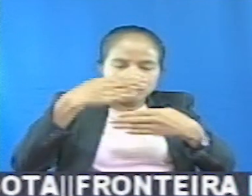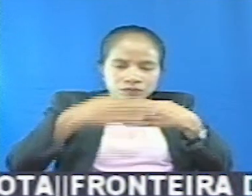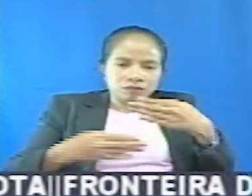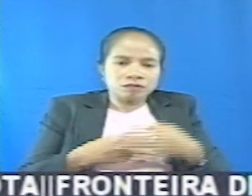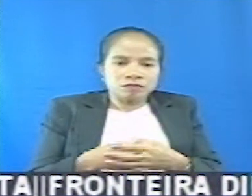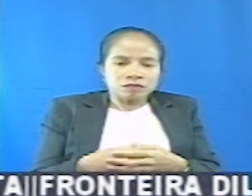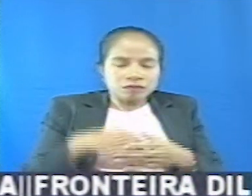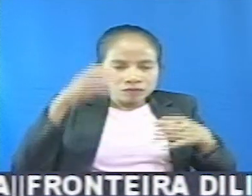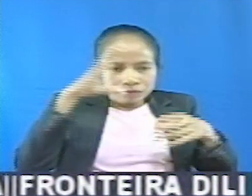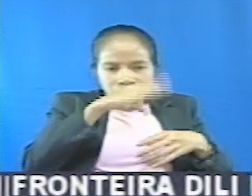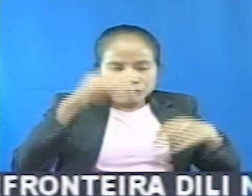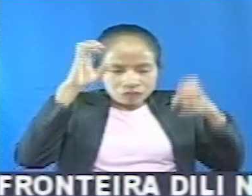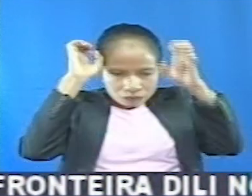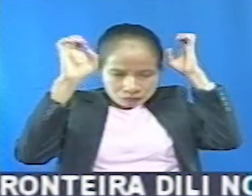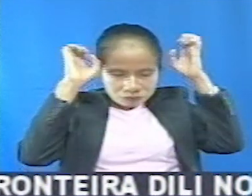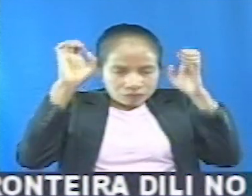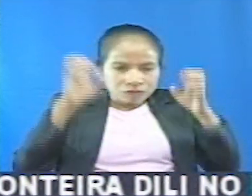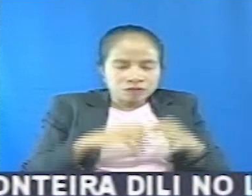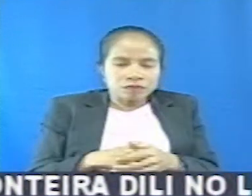no educação.